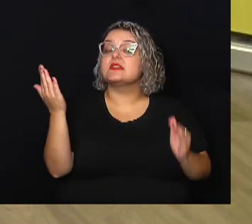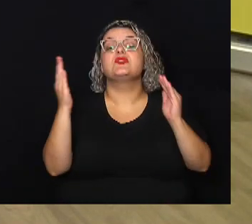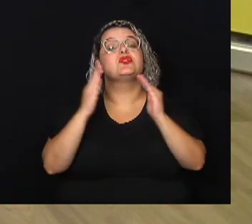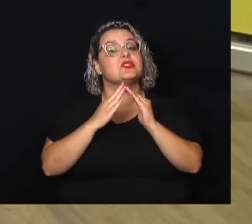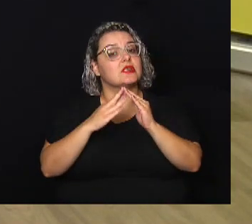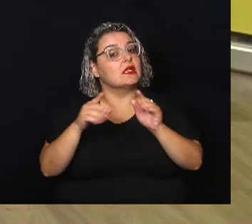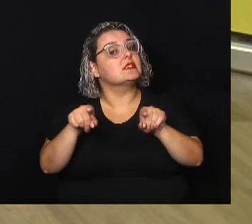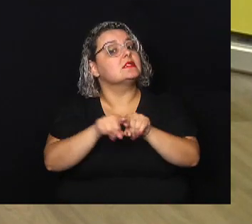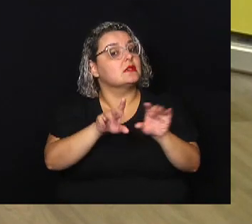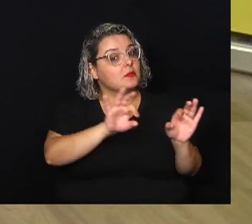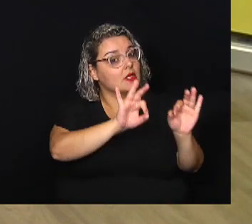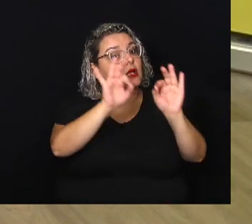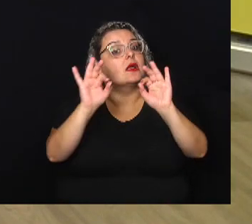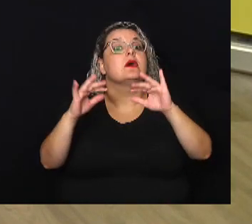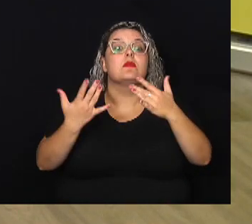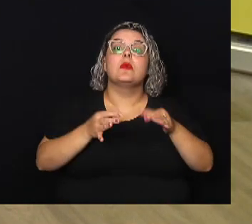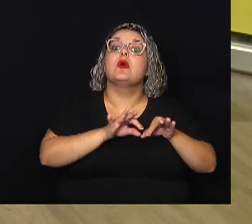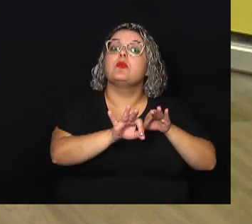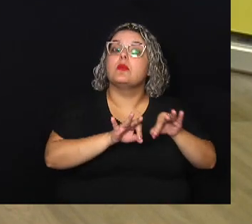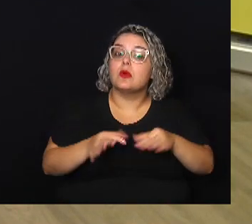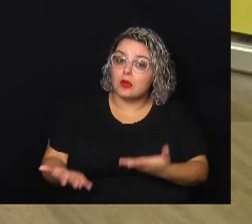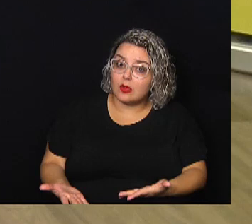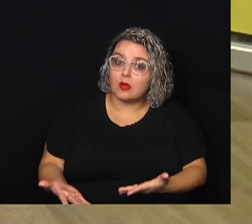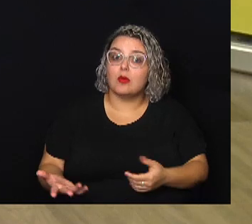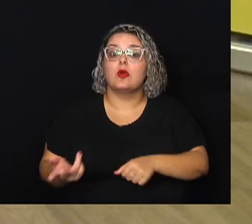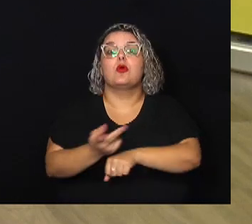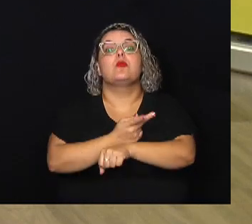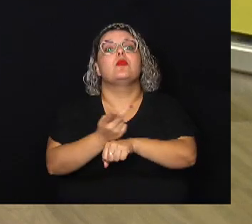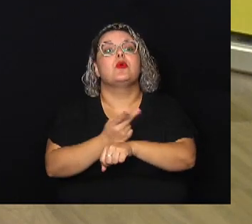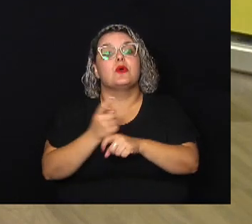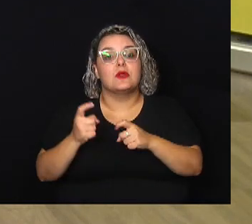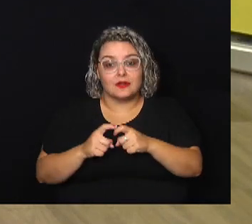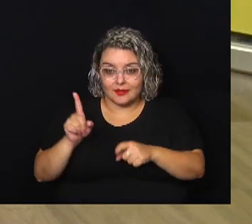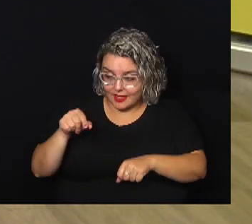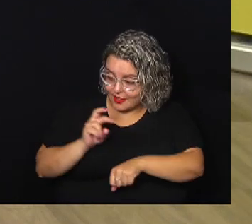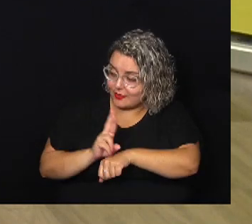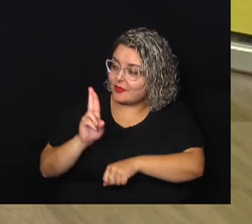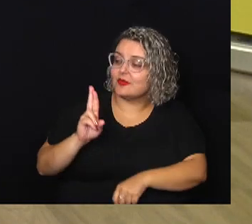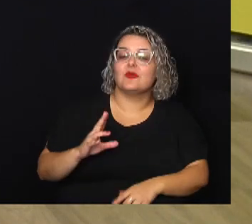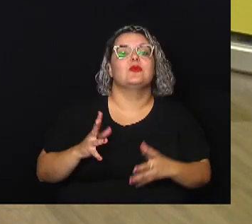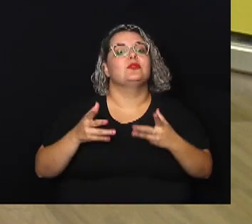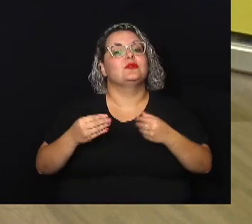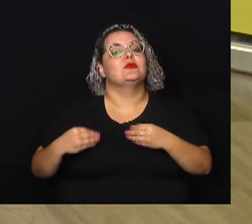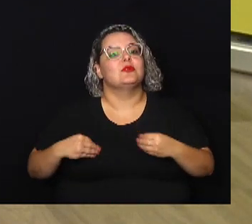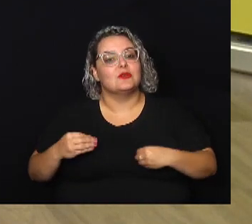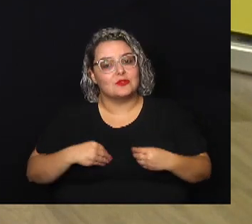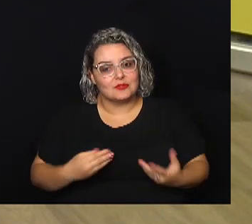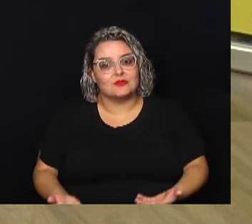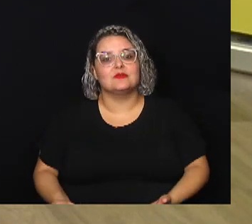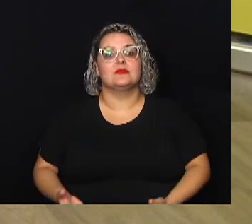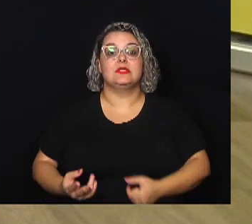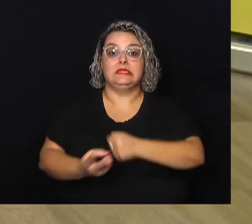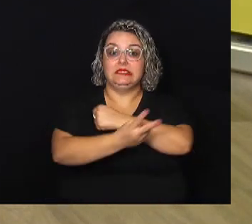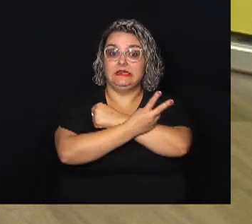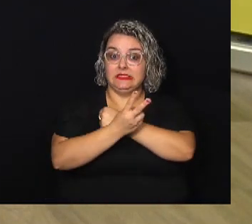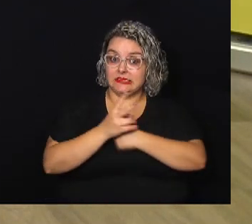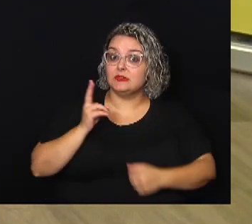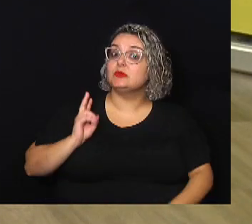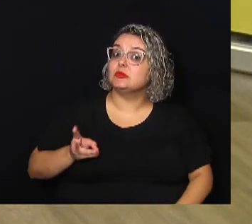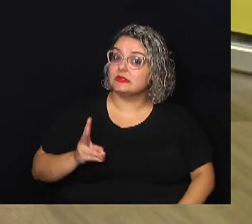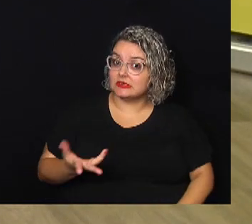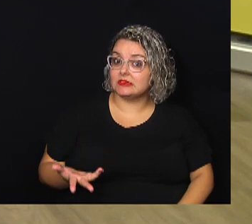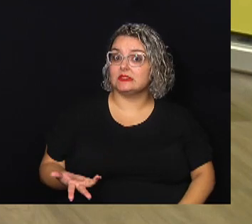que está acompanhando o nosso programa, para procurar o médico, né, doutor? Fazer todos os exames, se cuidar sempre,